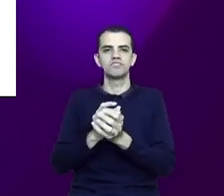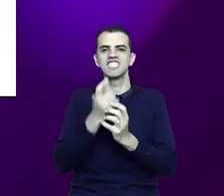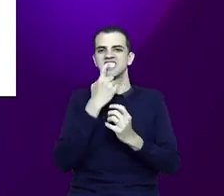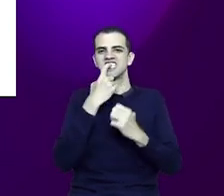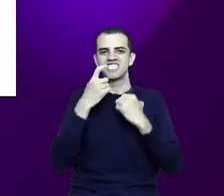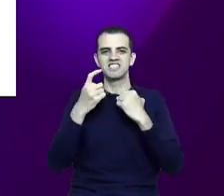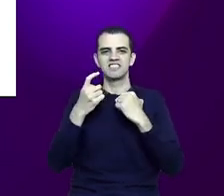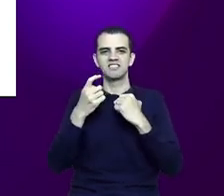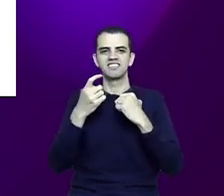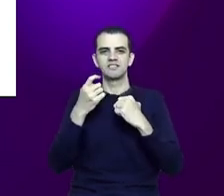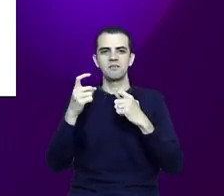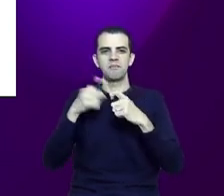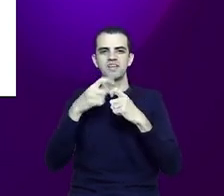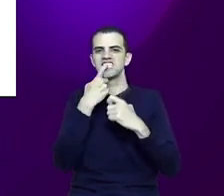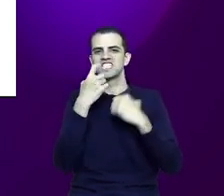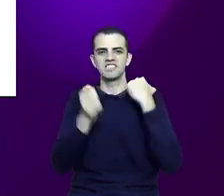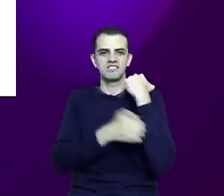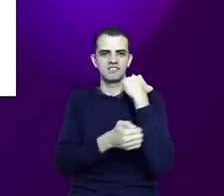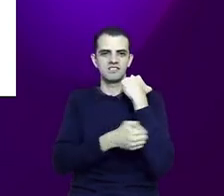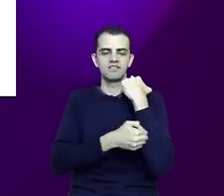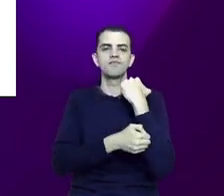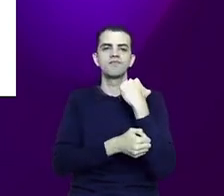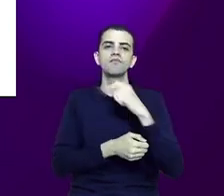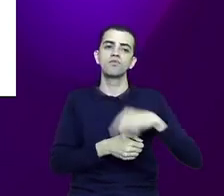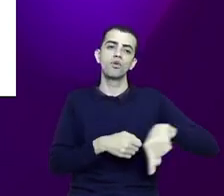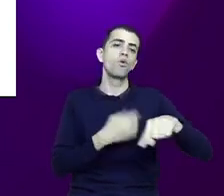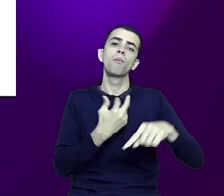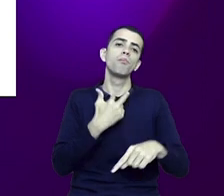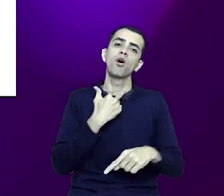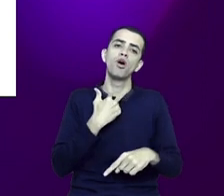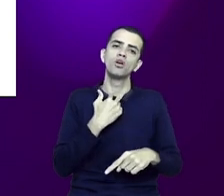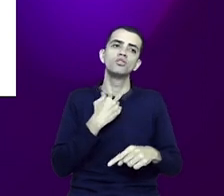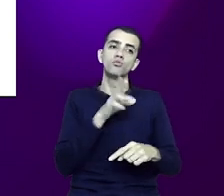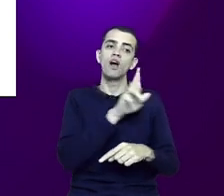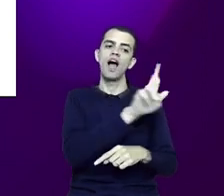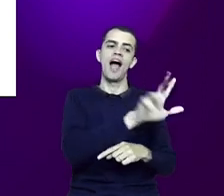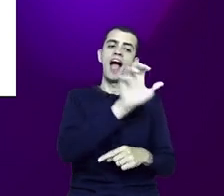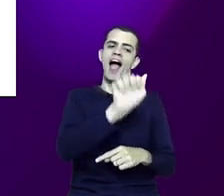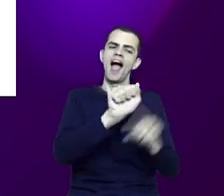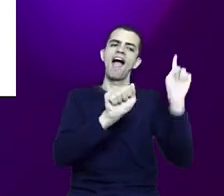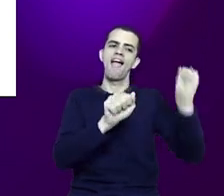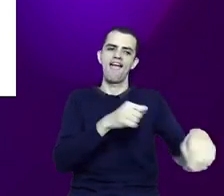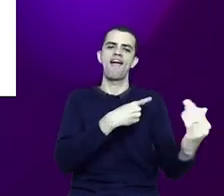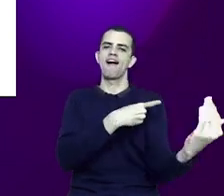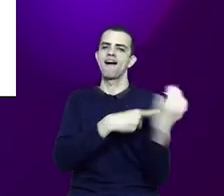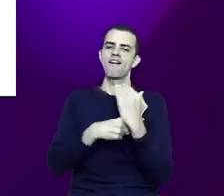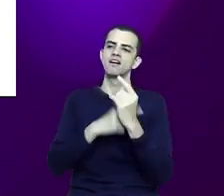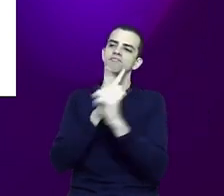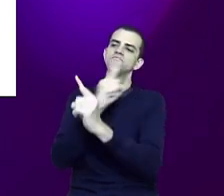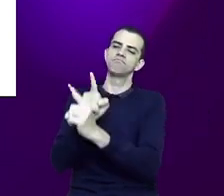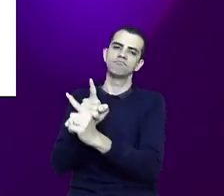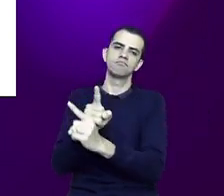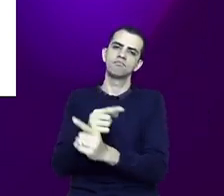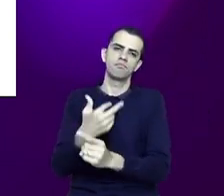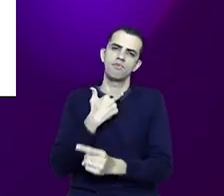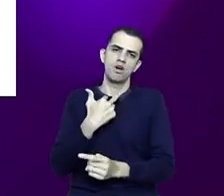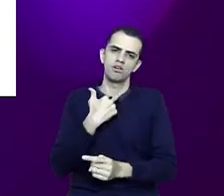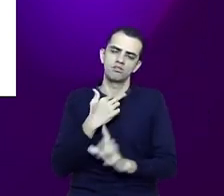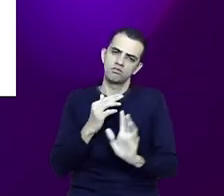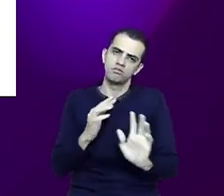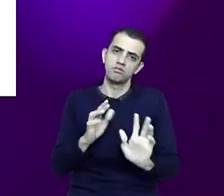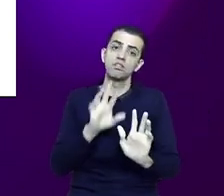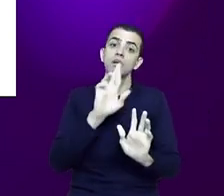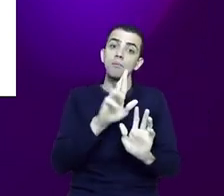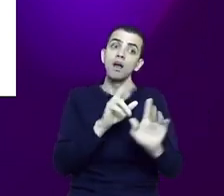método diagnóstico, isso não é ensinado na formação do médico residente em músculo esquelético, né? Mas, sem